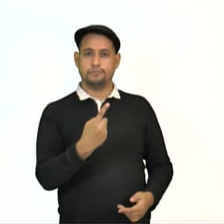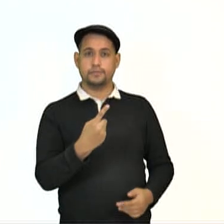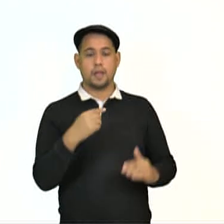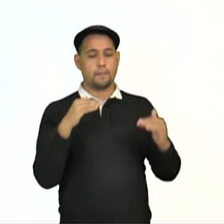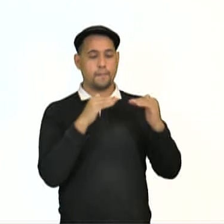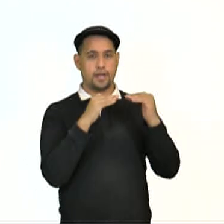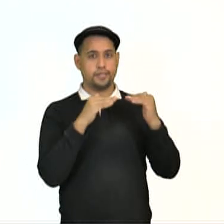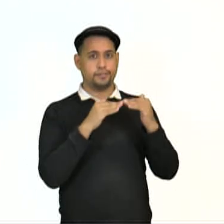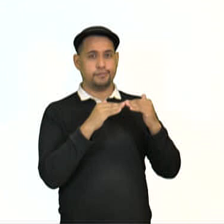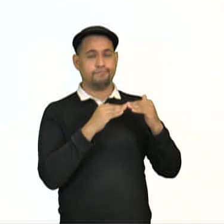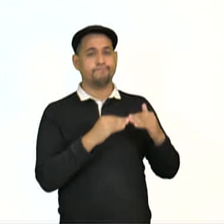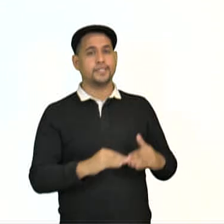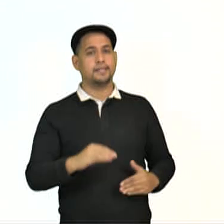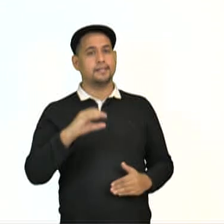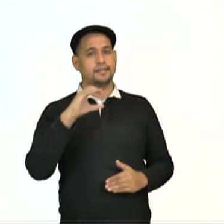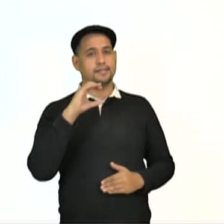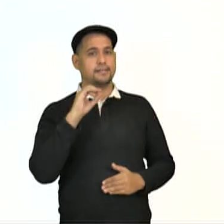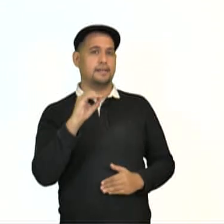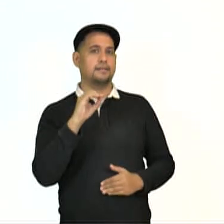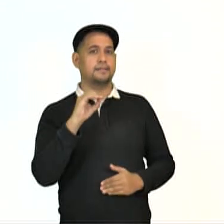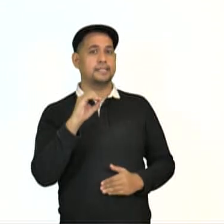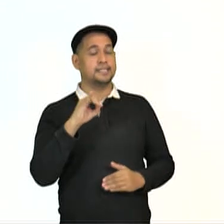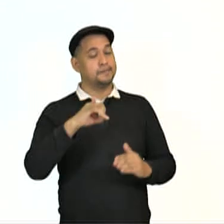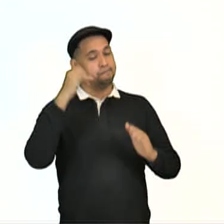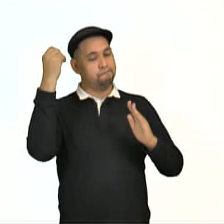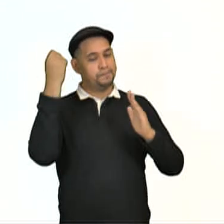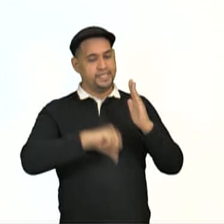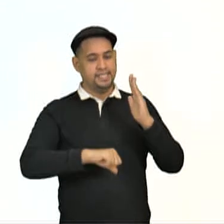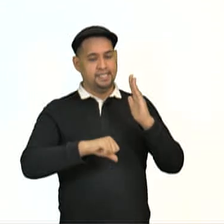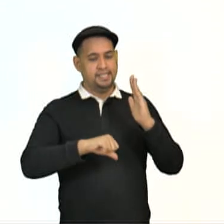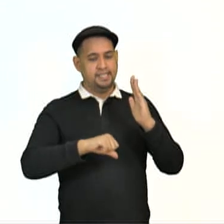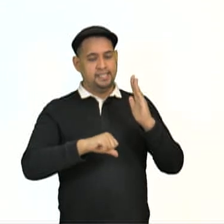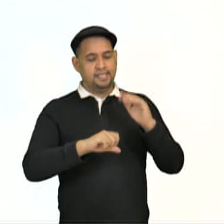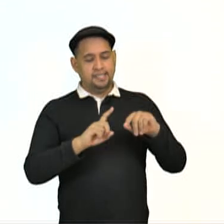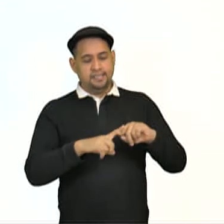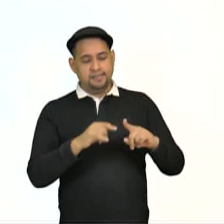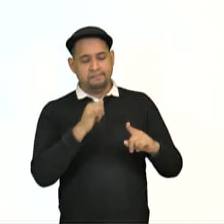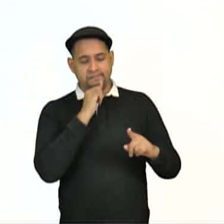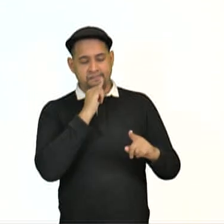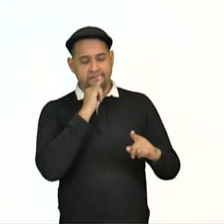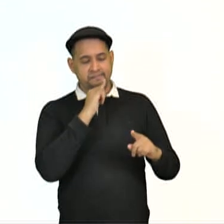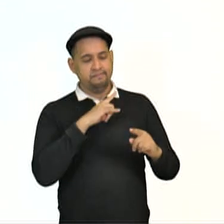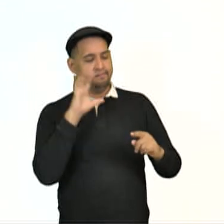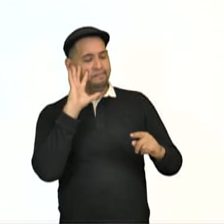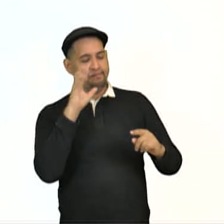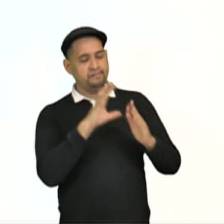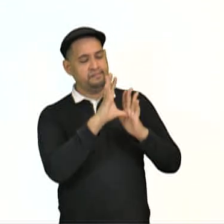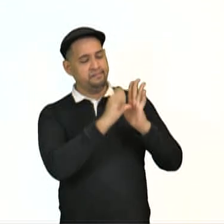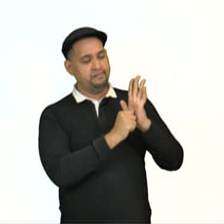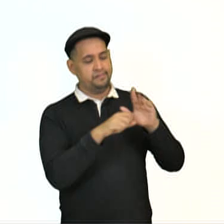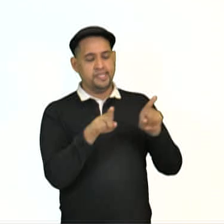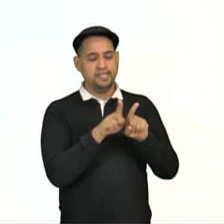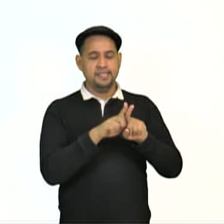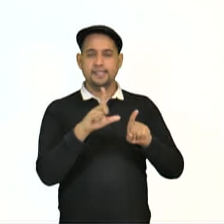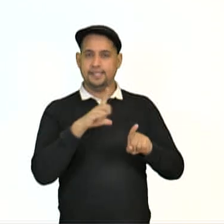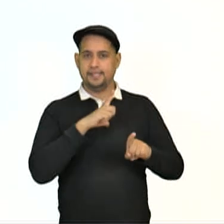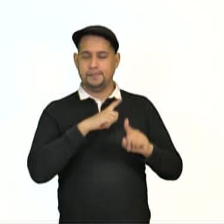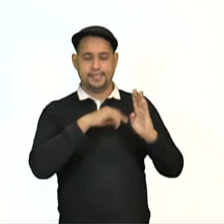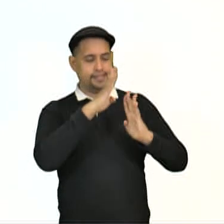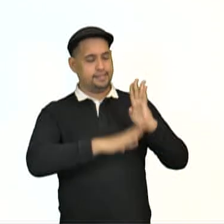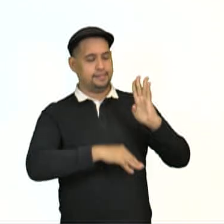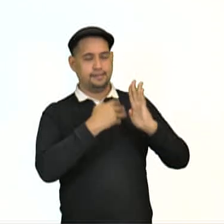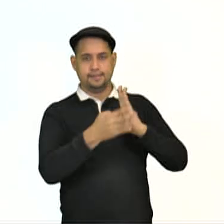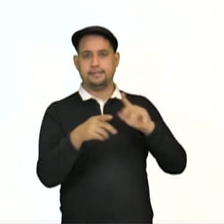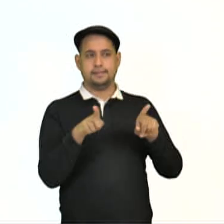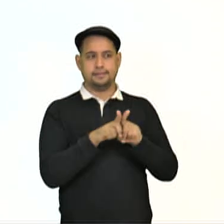para o empate e 0 pontos para a derrota. Veja esse fato registrado também em uma